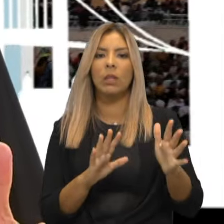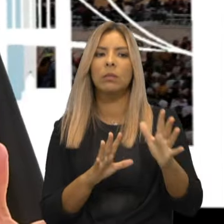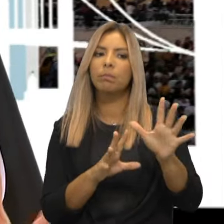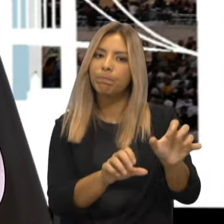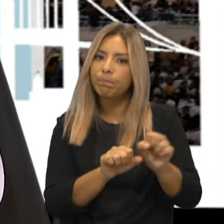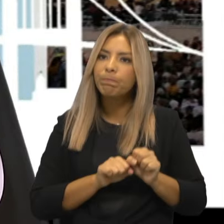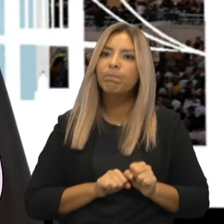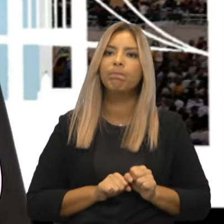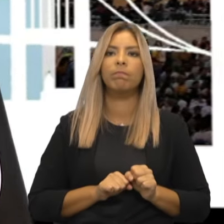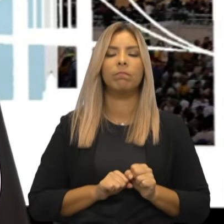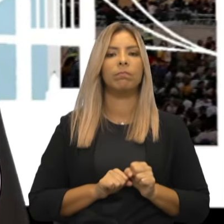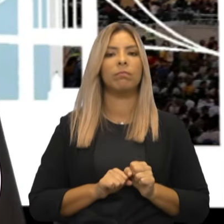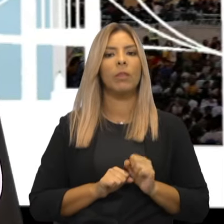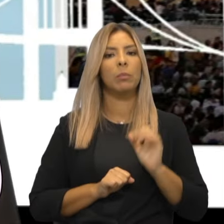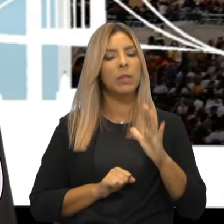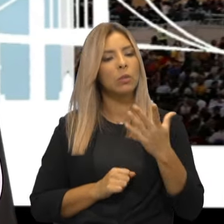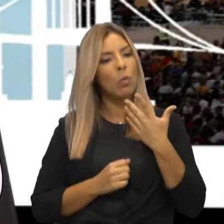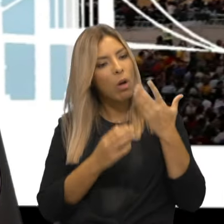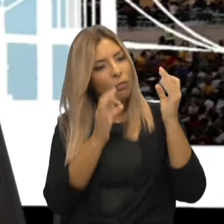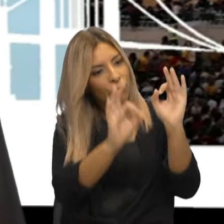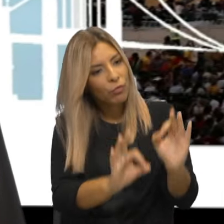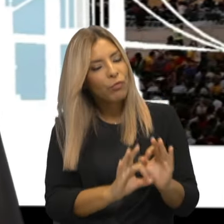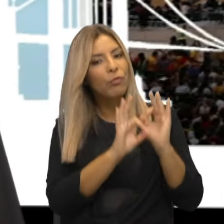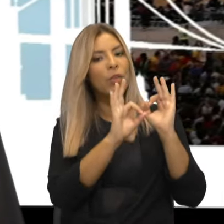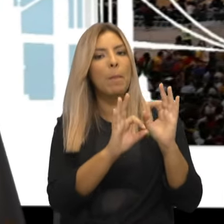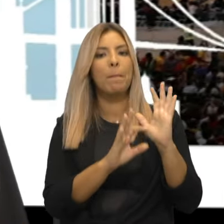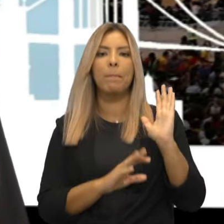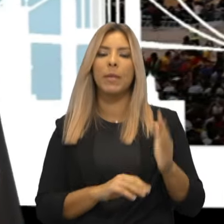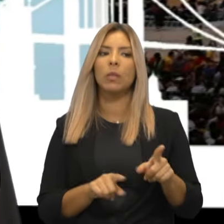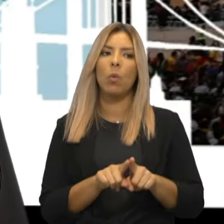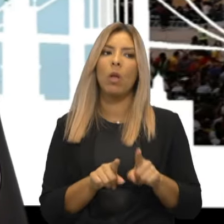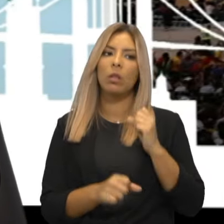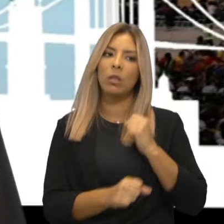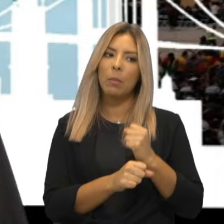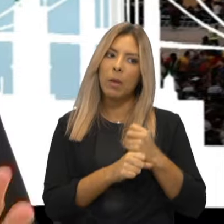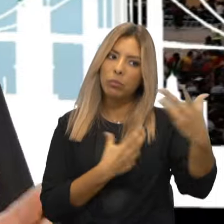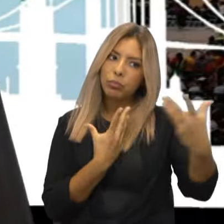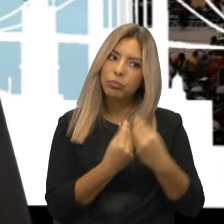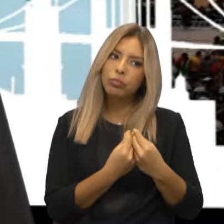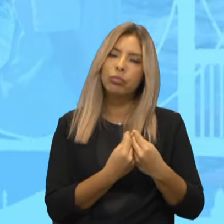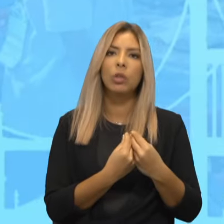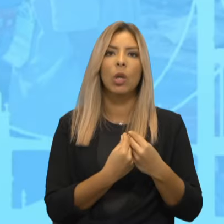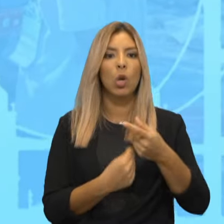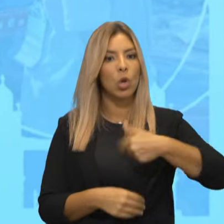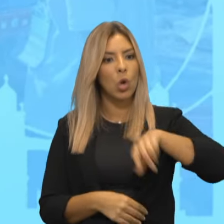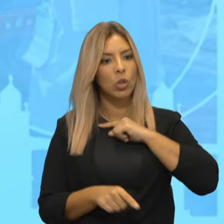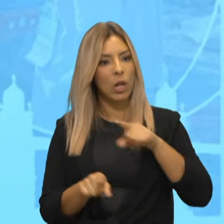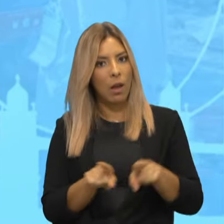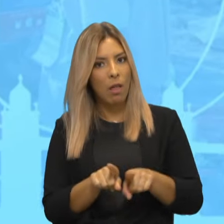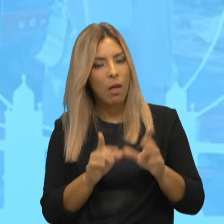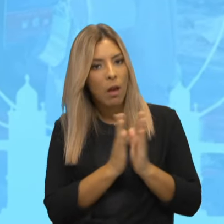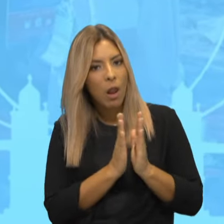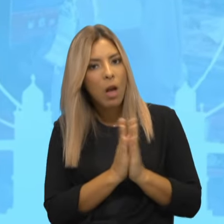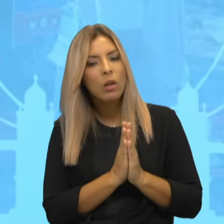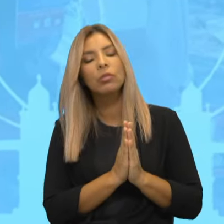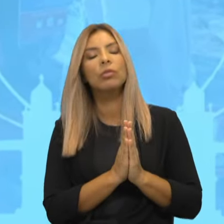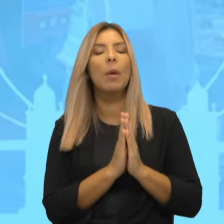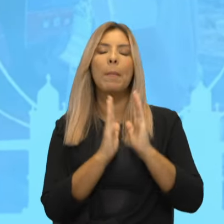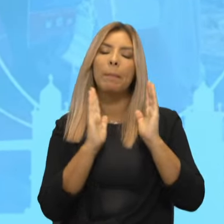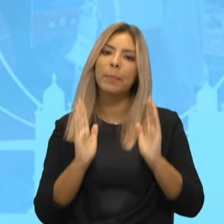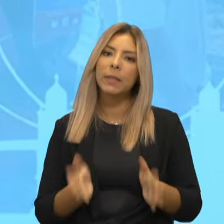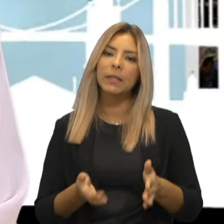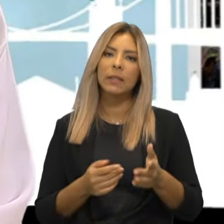acolhidas. E aqui precisamos ainda trabalhar muito nós, catequistas, nós, igreja, todos. Porque,